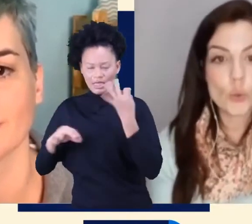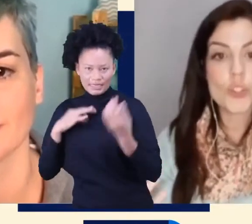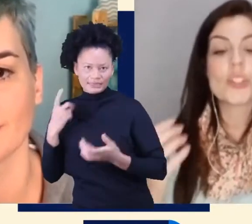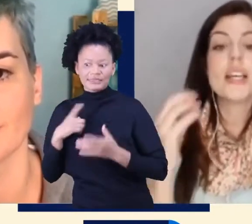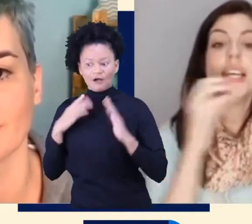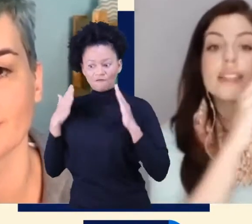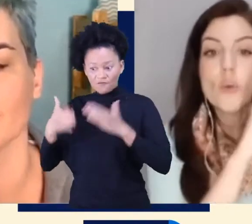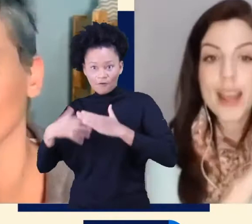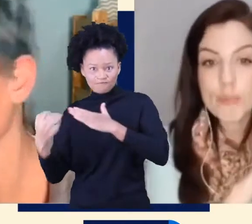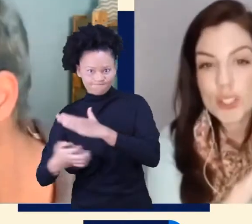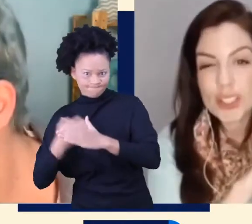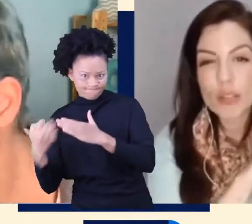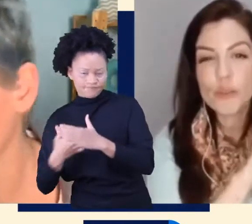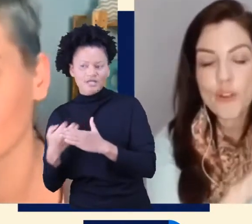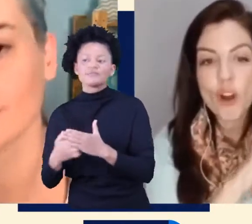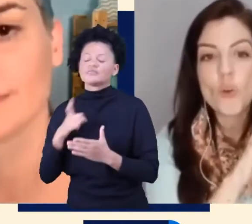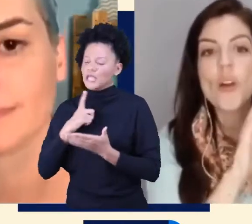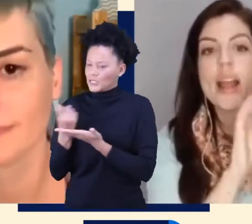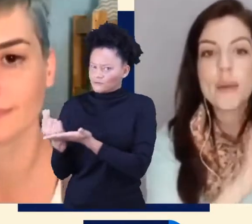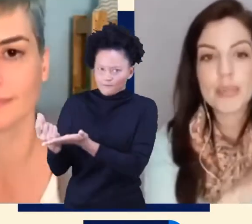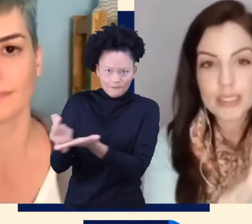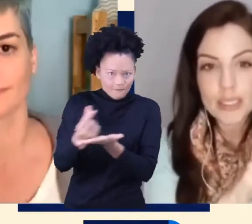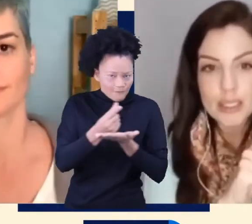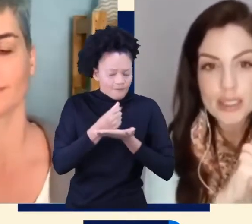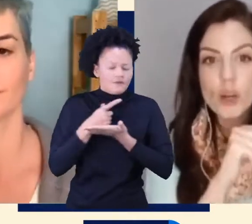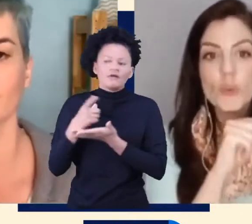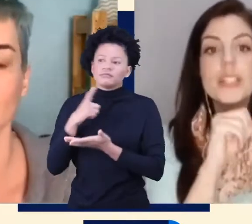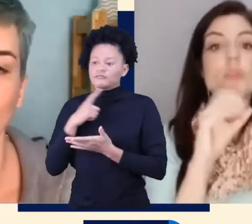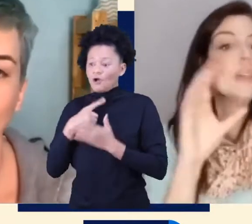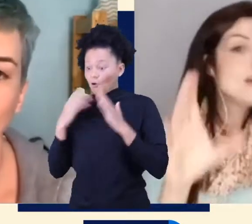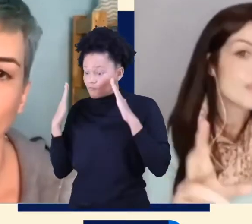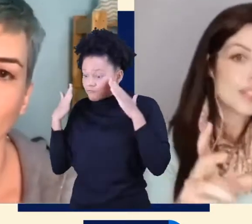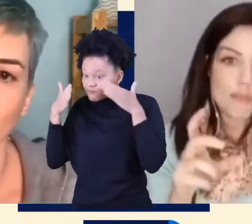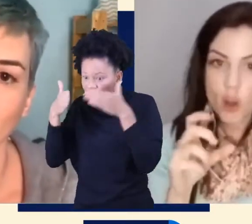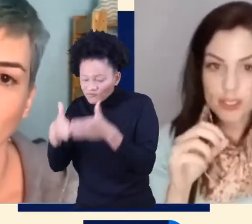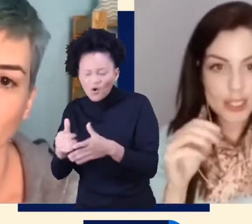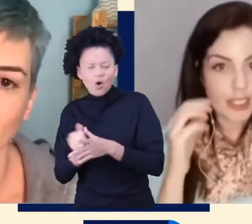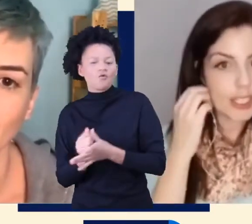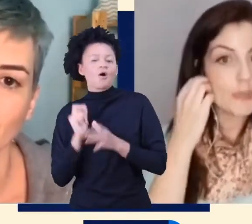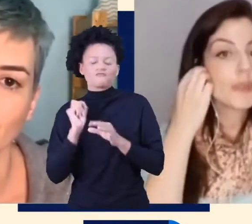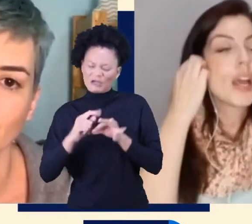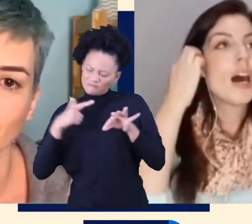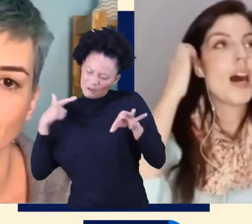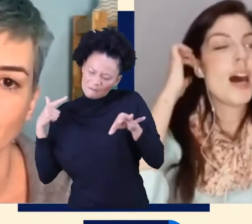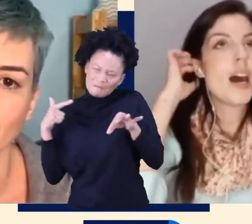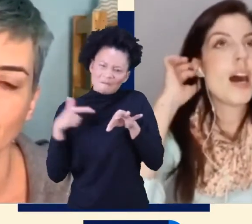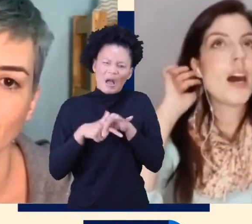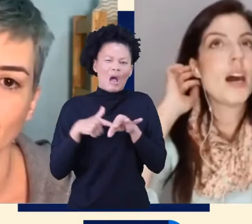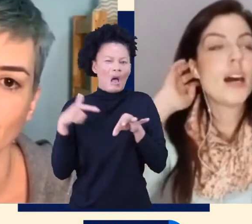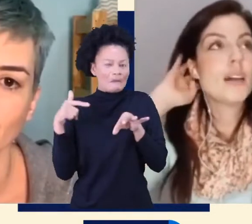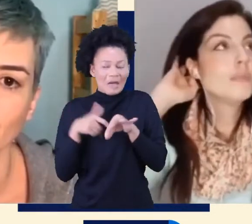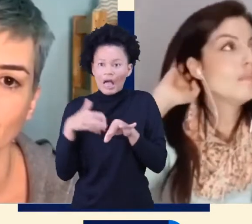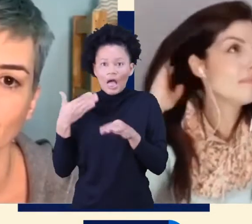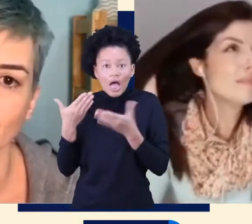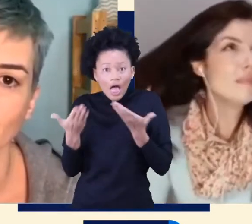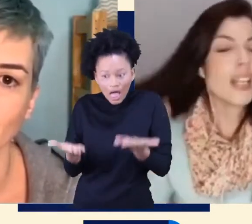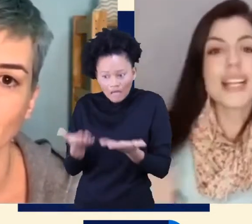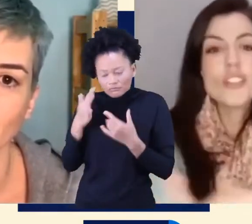grande indústria. Então, é mostrado o foco, é a penetração. Então, se mostra ali